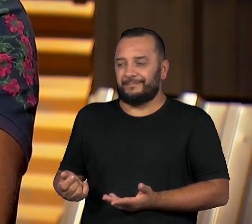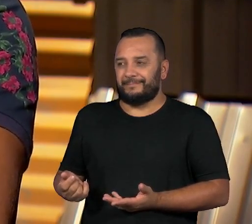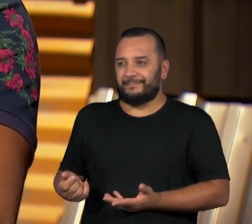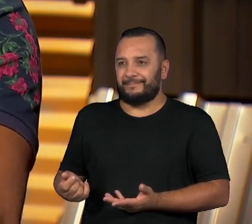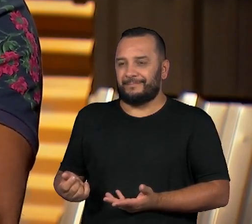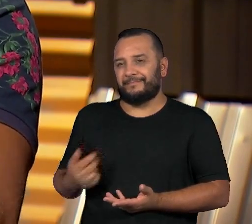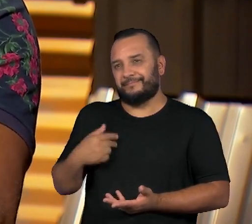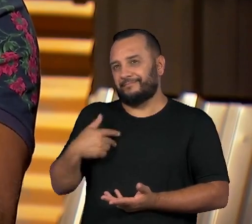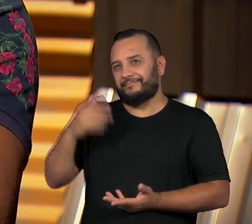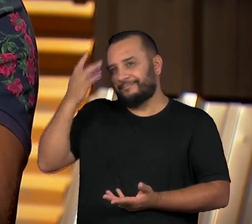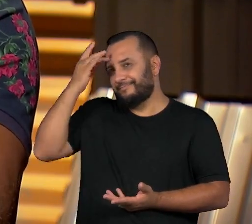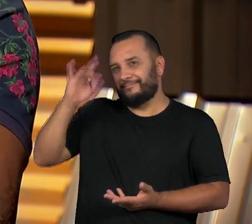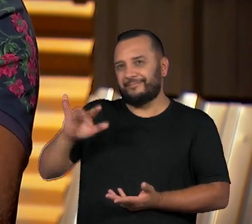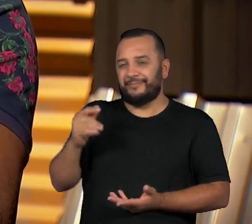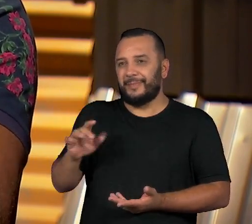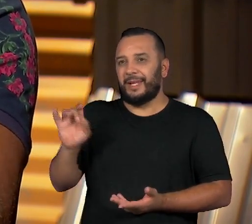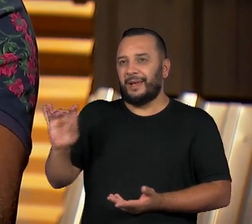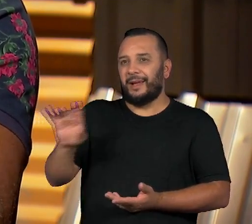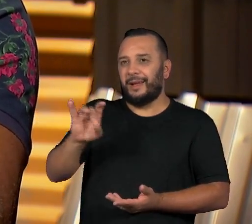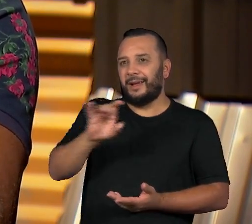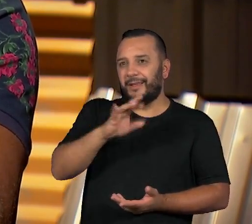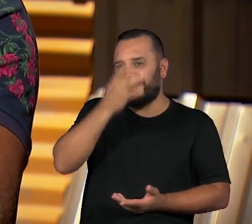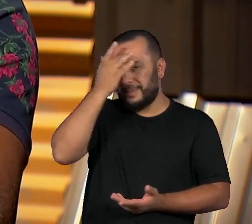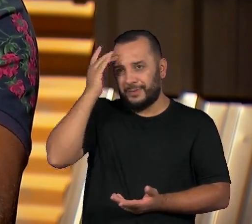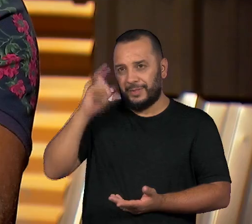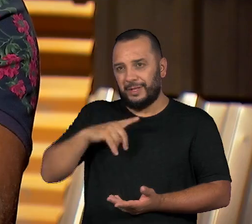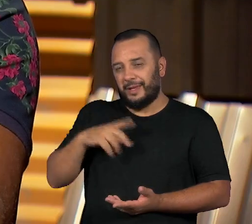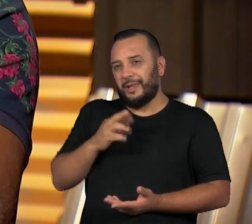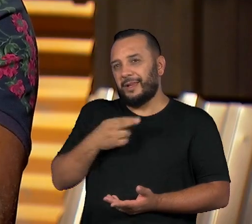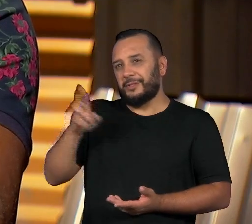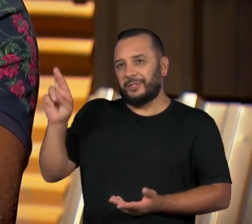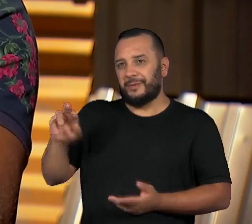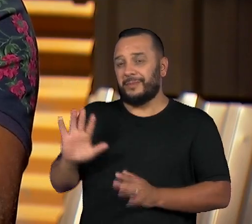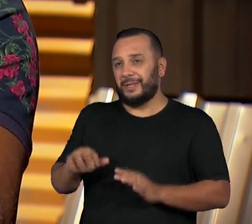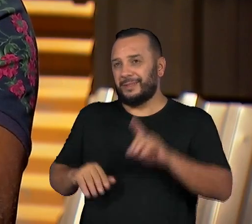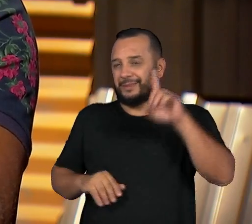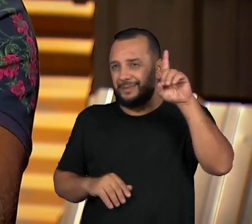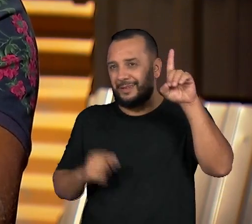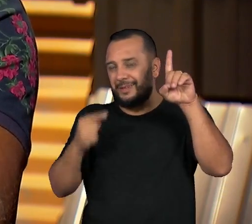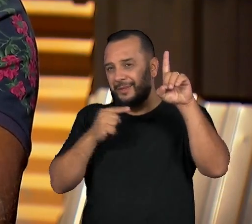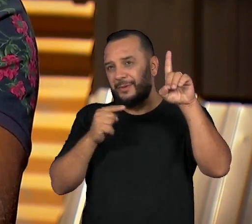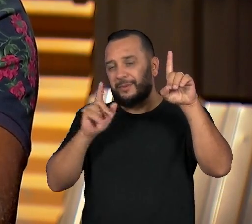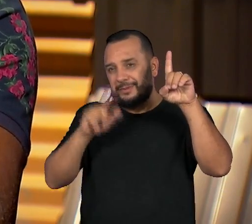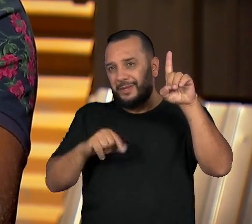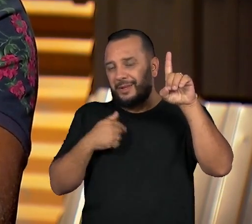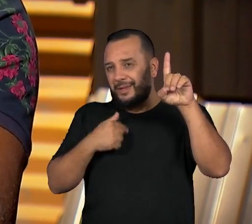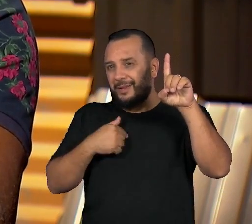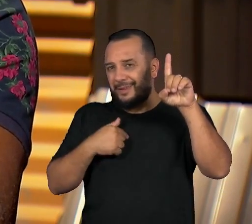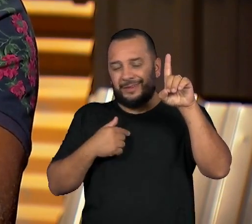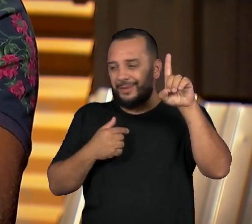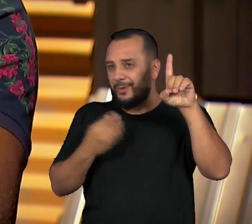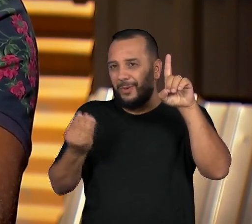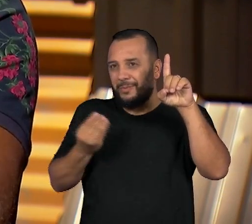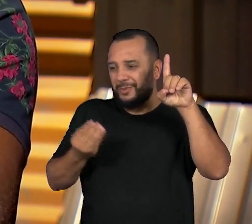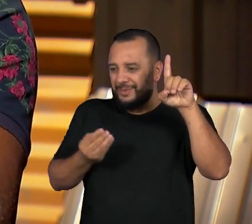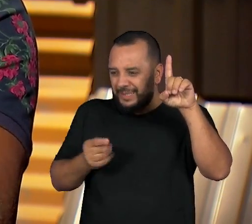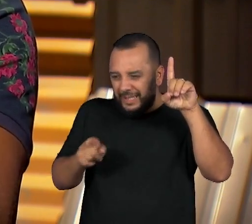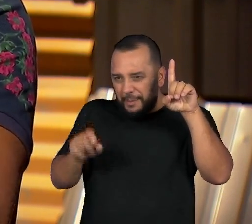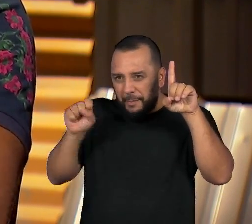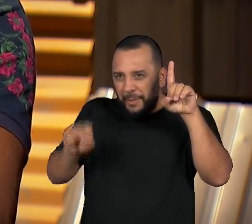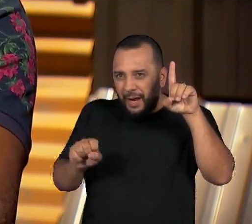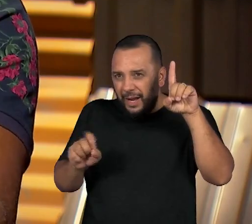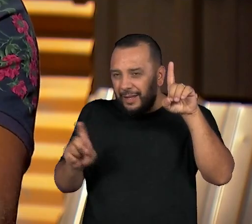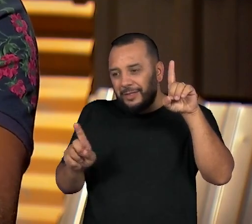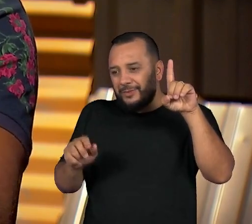não sei, assim, cada pessoa tem uma religião, mas eu acho que Deus falou, cara, não tem outro jeito de eu fazer esse cara parar. Se eu deixar,